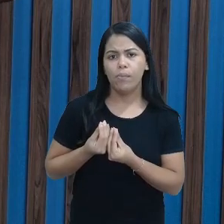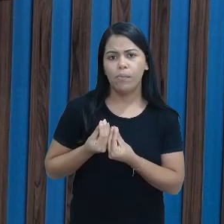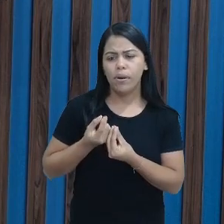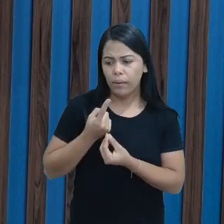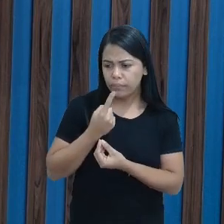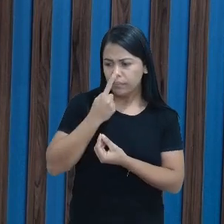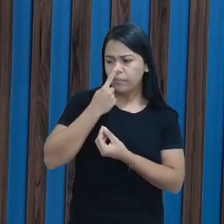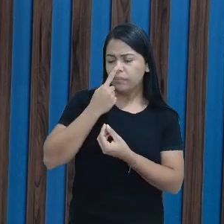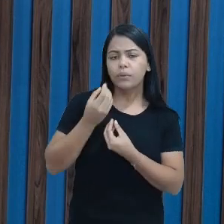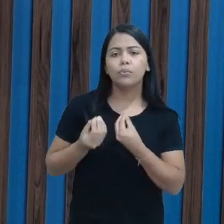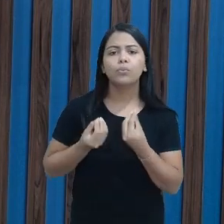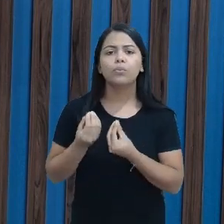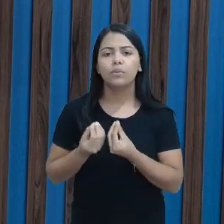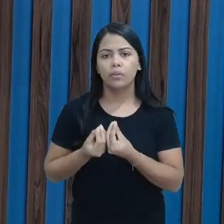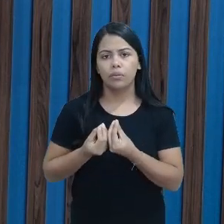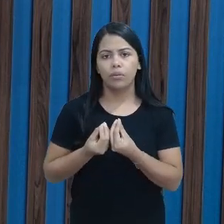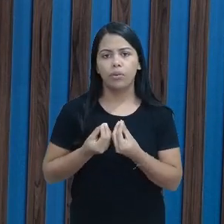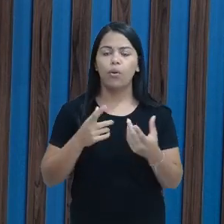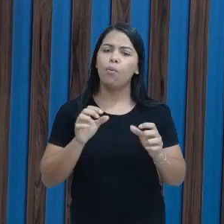identificação com esse povo